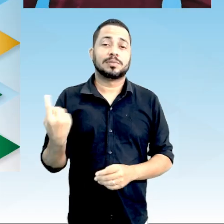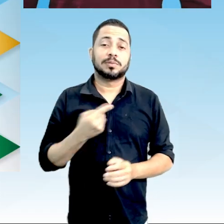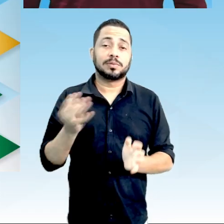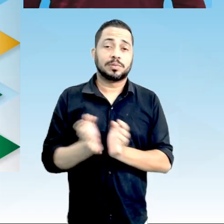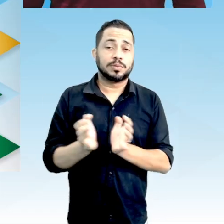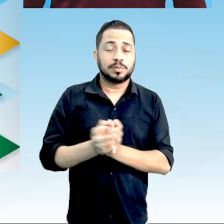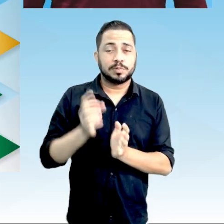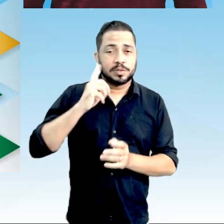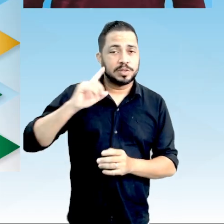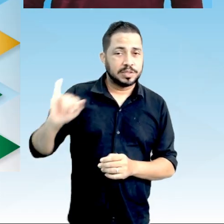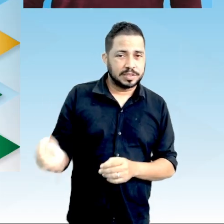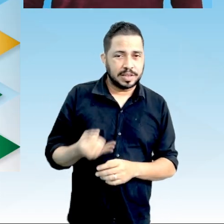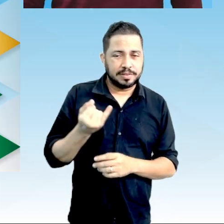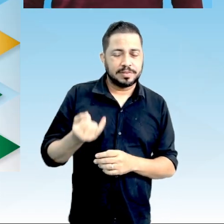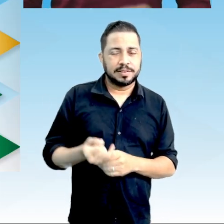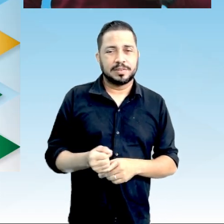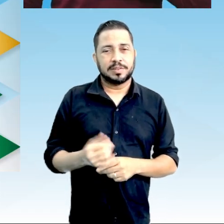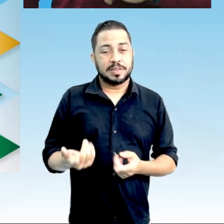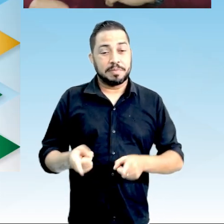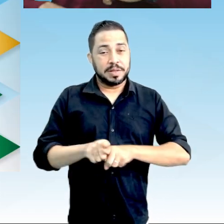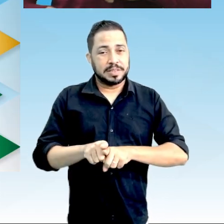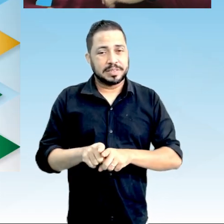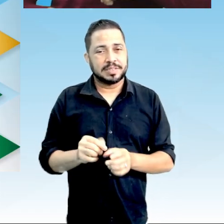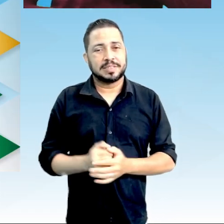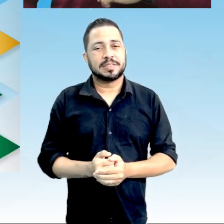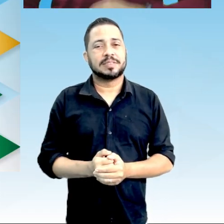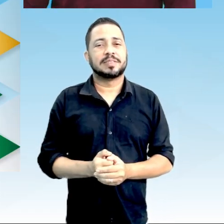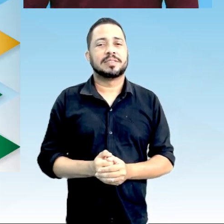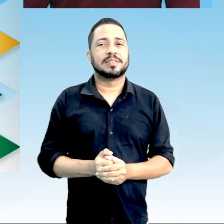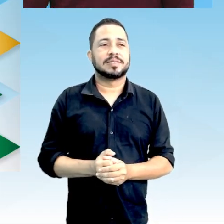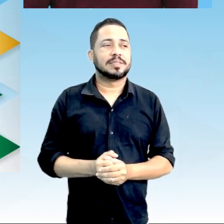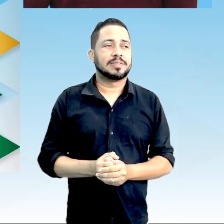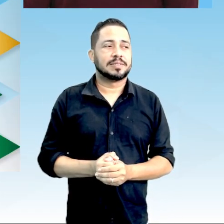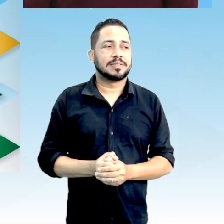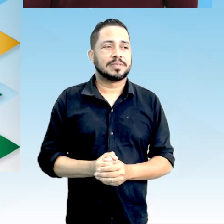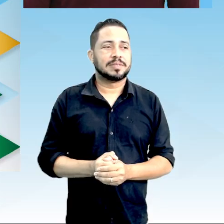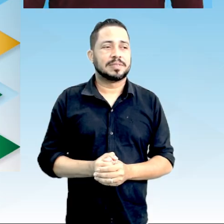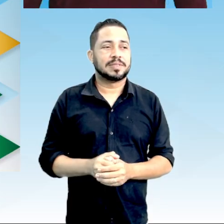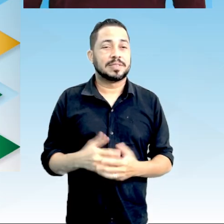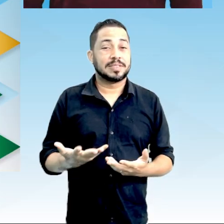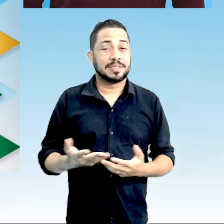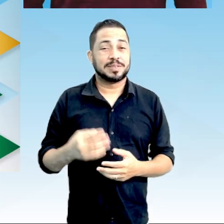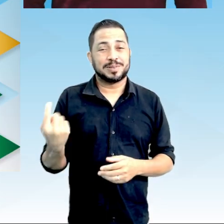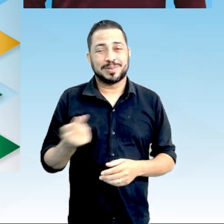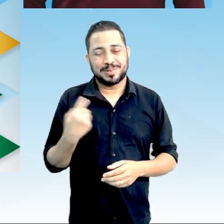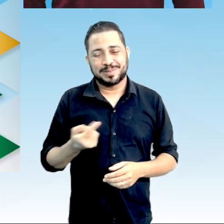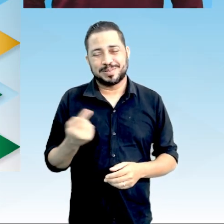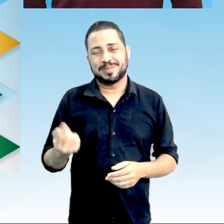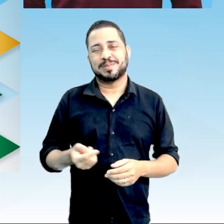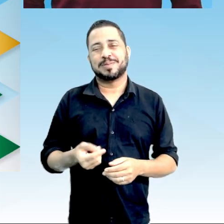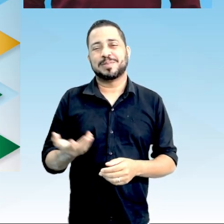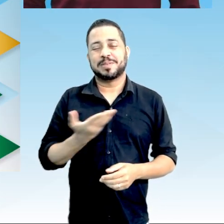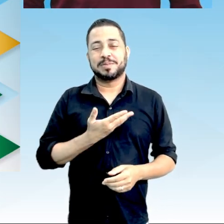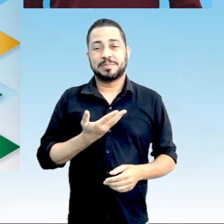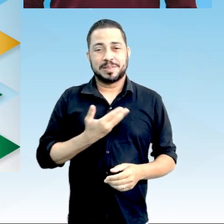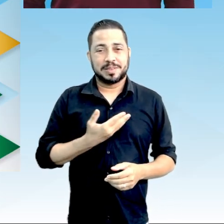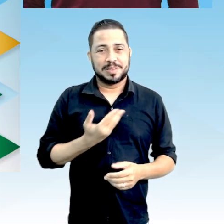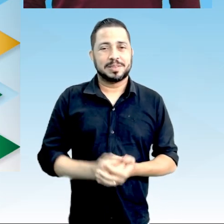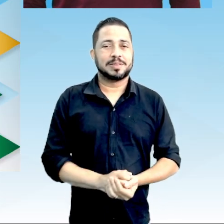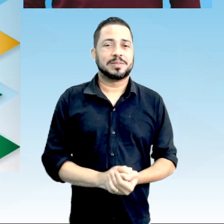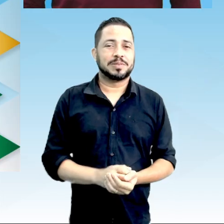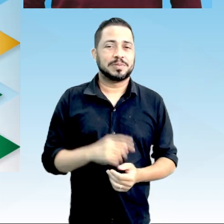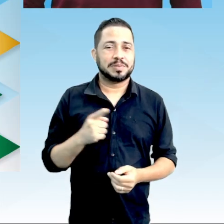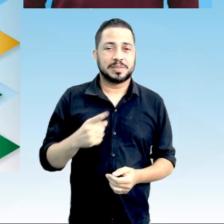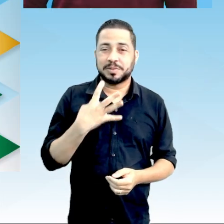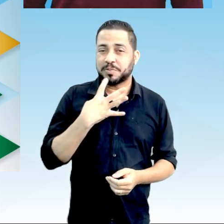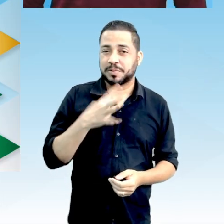equipe. Jefferson, ele, nosso parceiro, tá aqui embaixo, beleza? Ele, nosso parceiraço, está de volta aqui e ele você